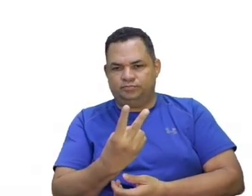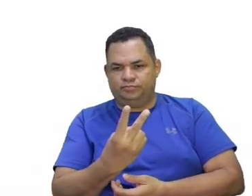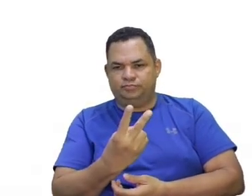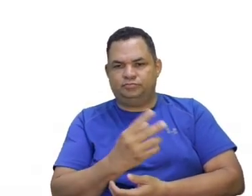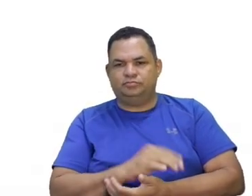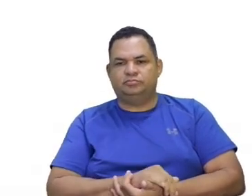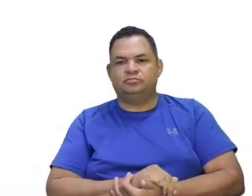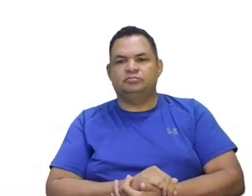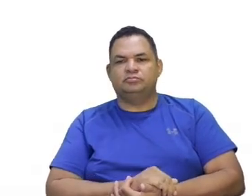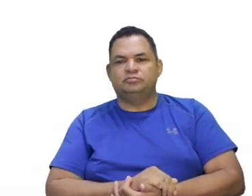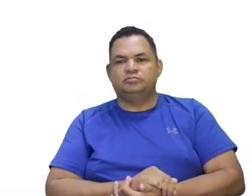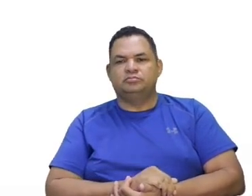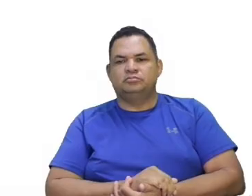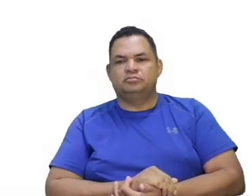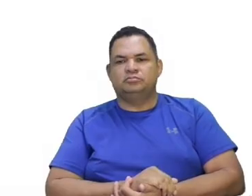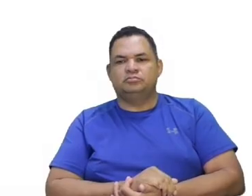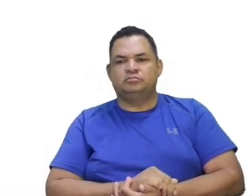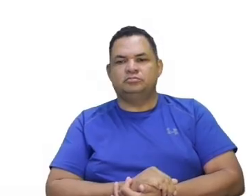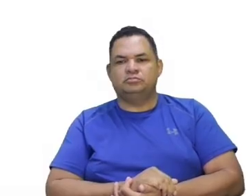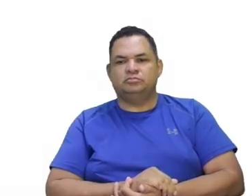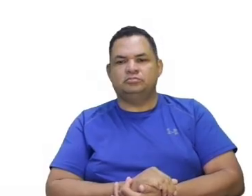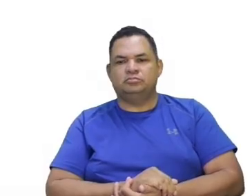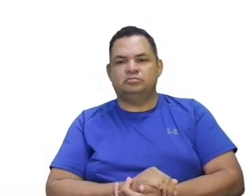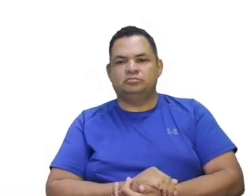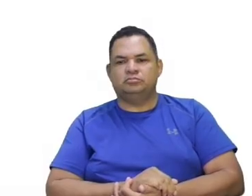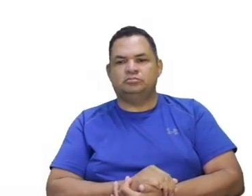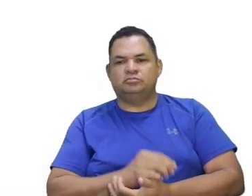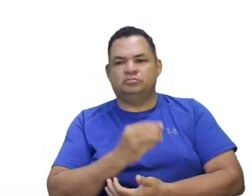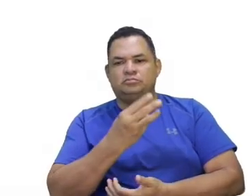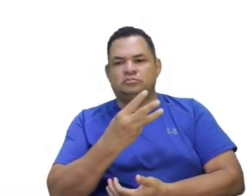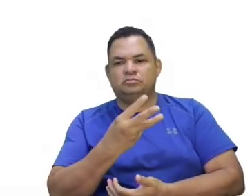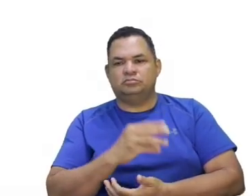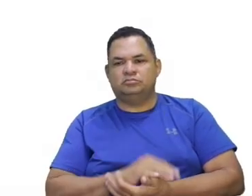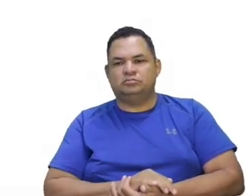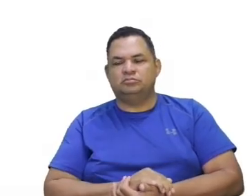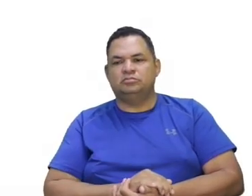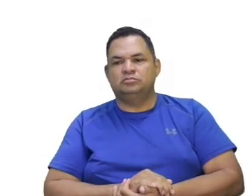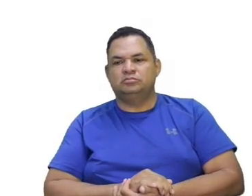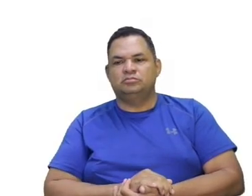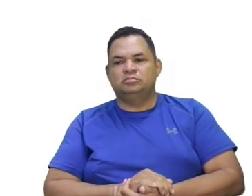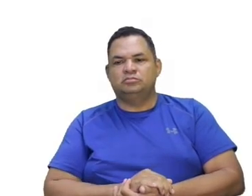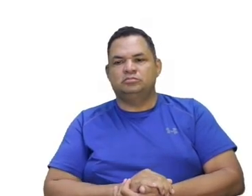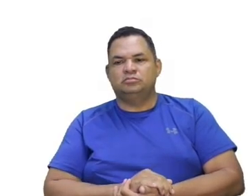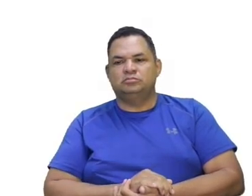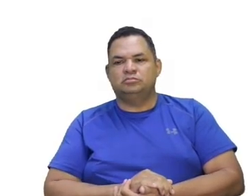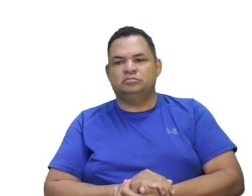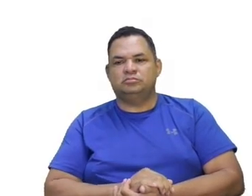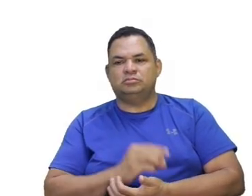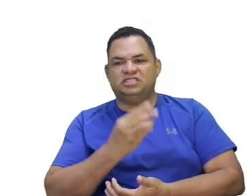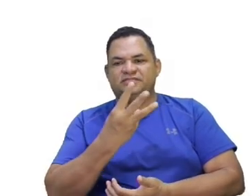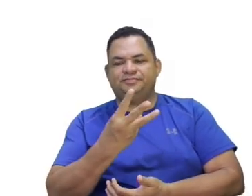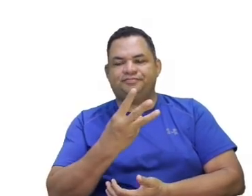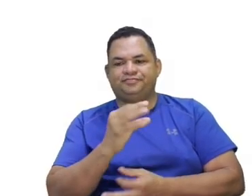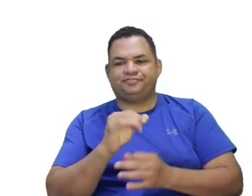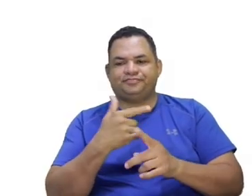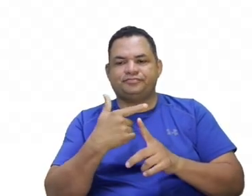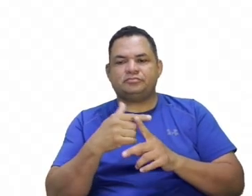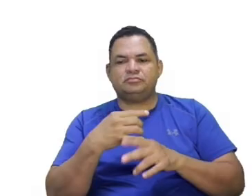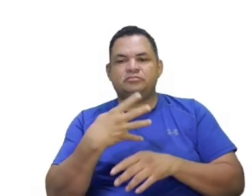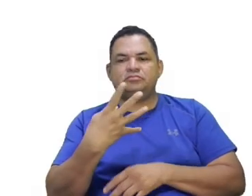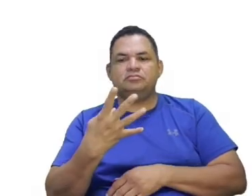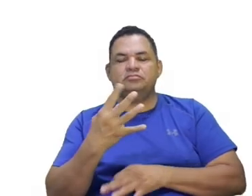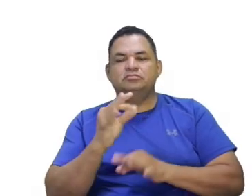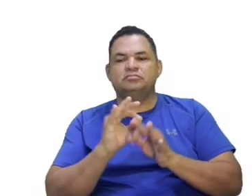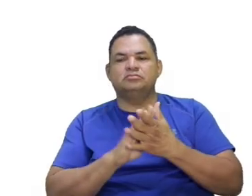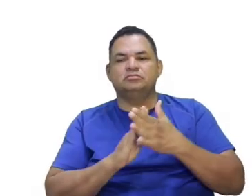é o nível 2, e esses aqui, ó, junto com o 3D2, é o nível 3. Então, qual é